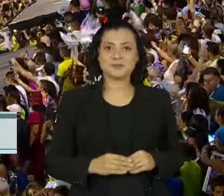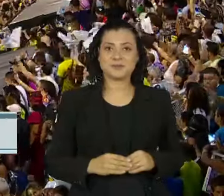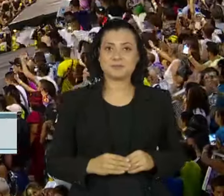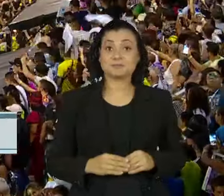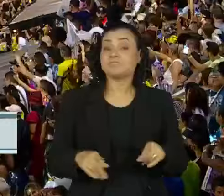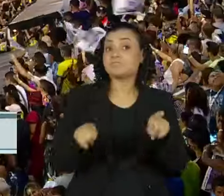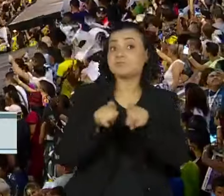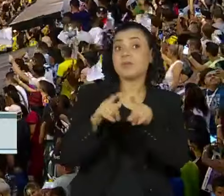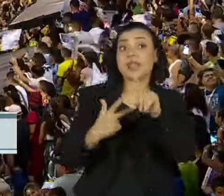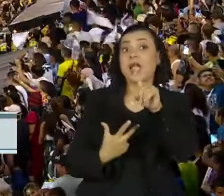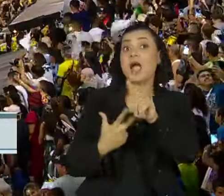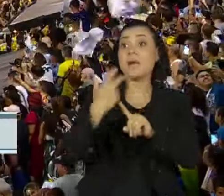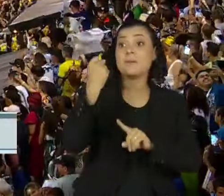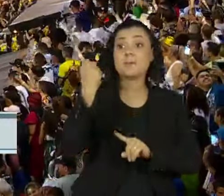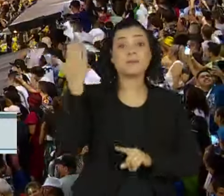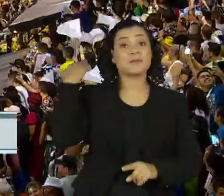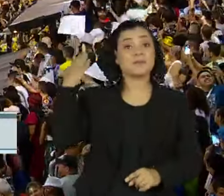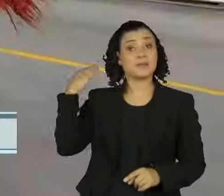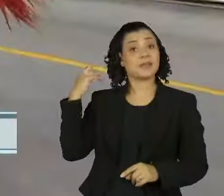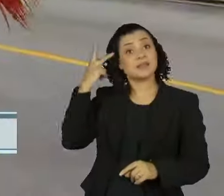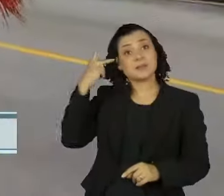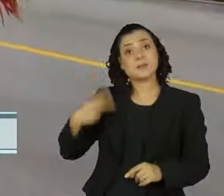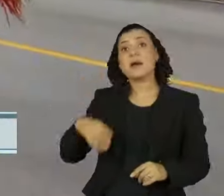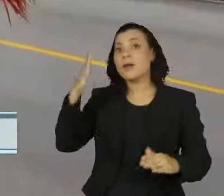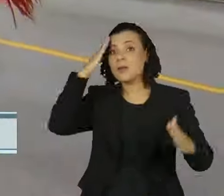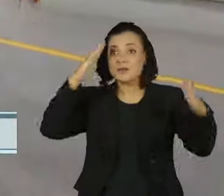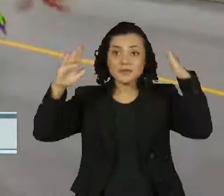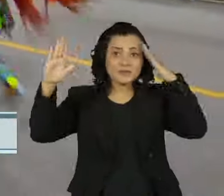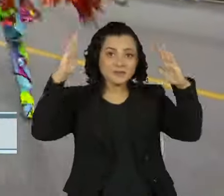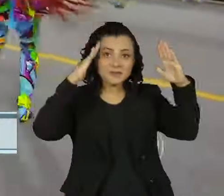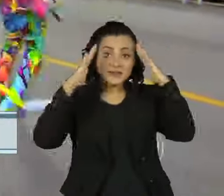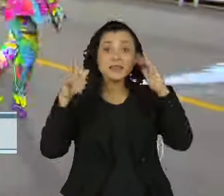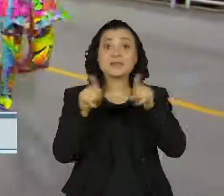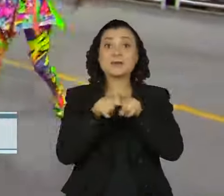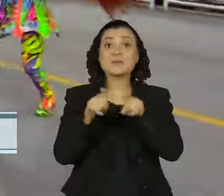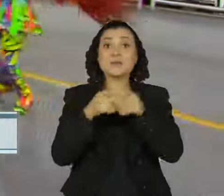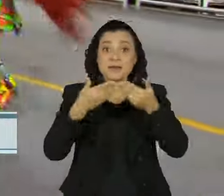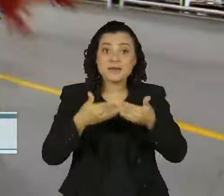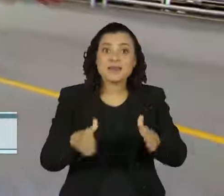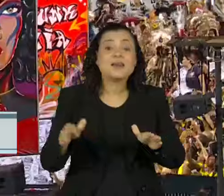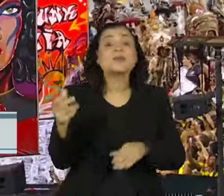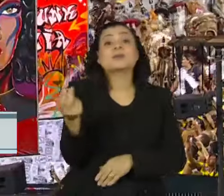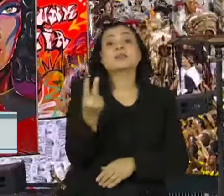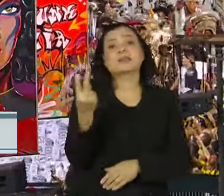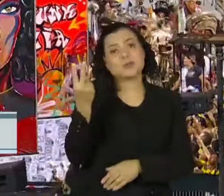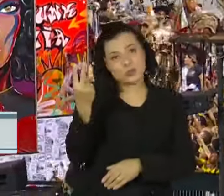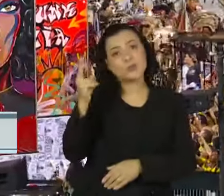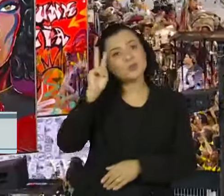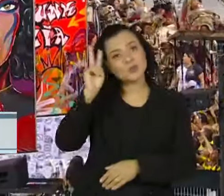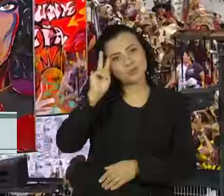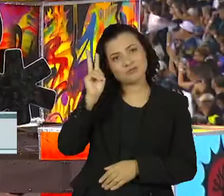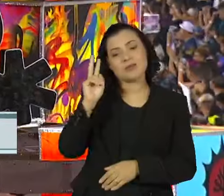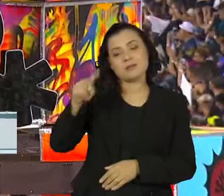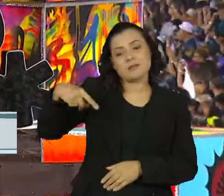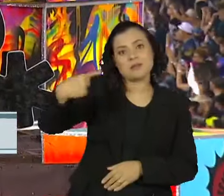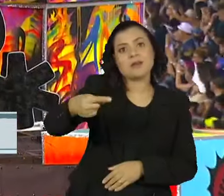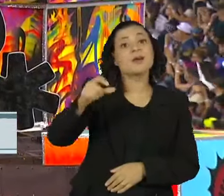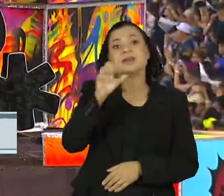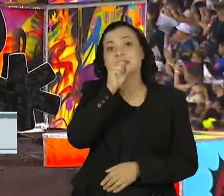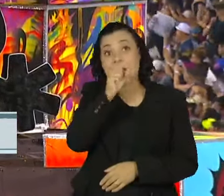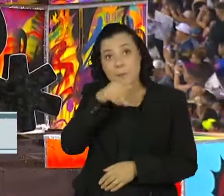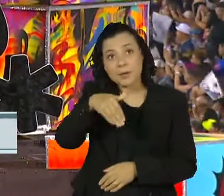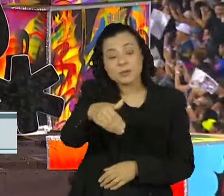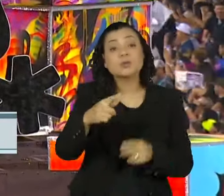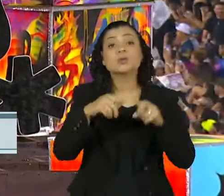A maior campeã do Carnaval paulistano, a Vai Vai, abriu o segundo dia de desfiles. De volta ao grupo especial, a escola trouxe um enredo